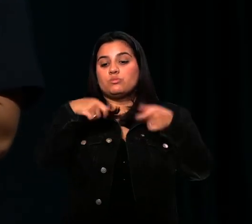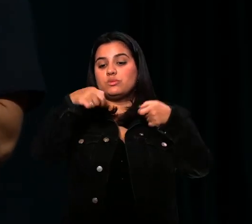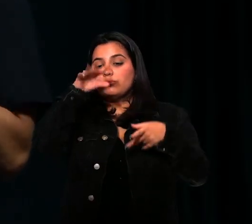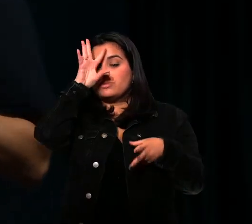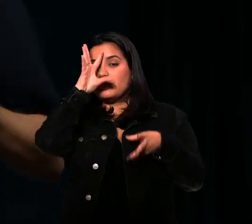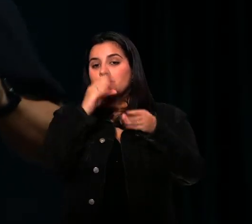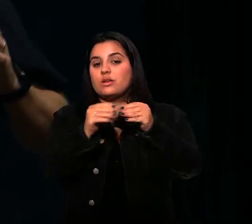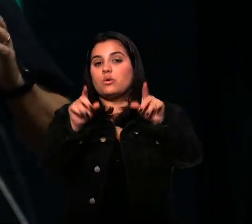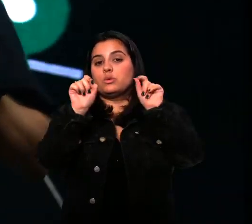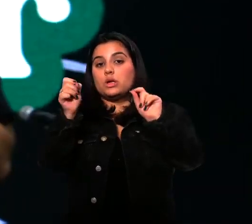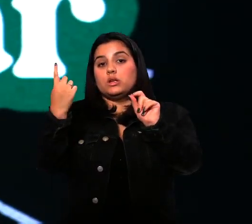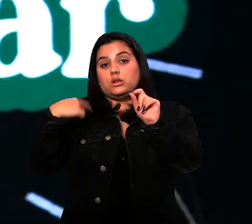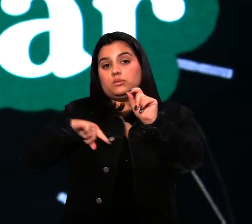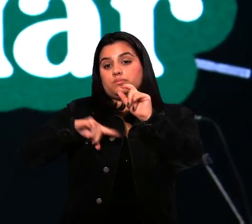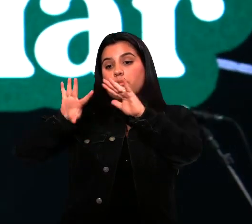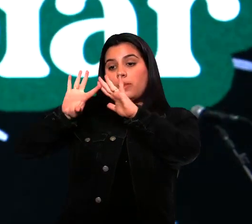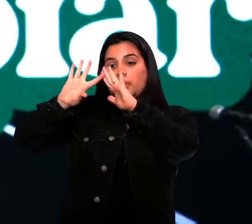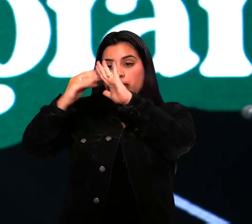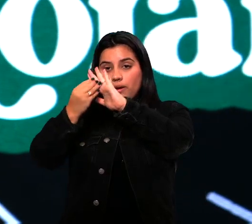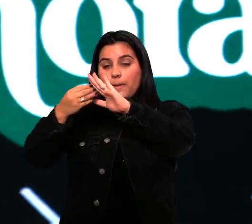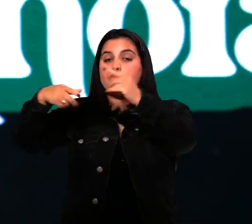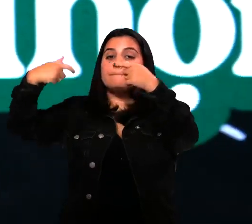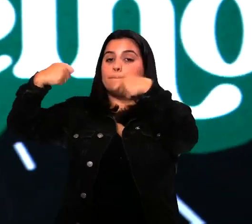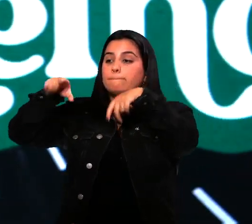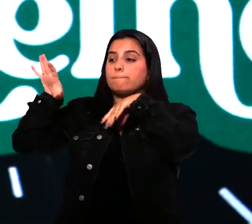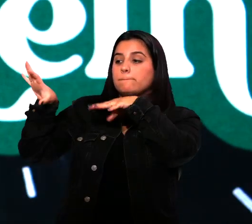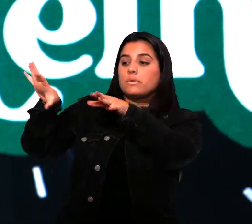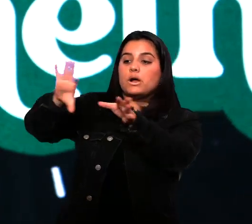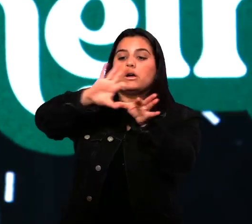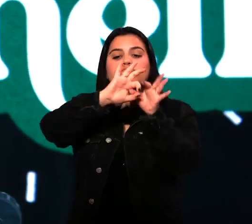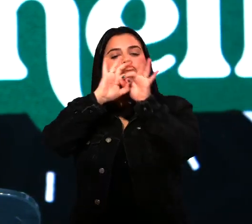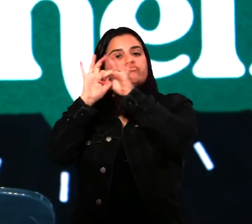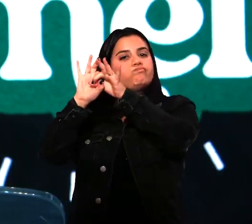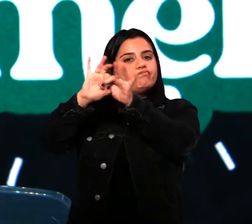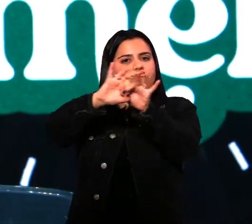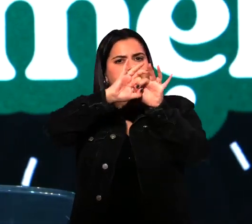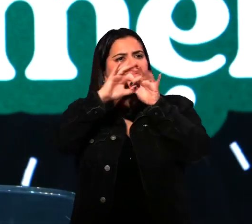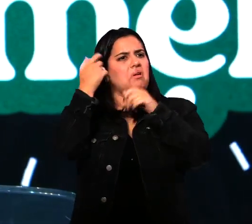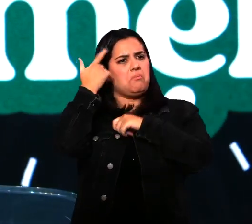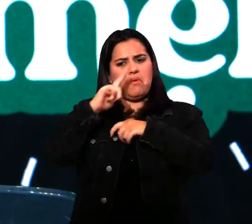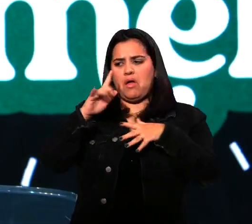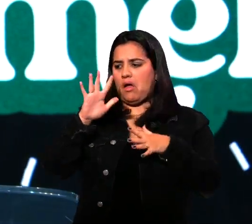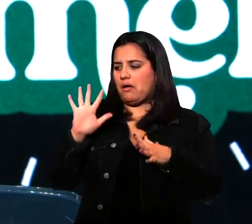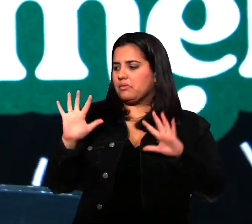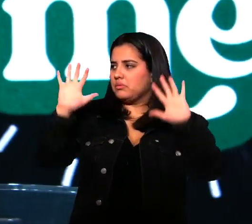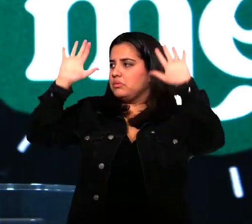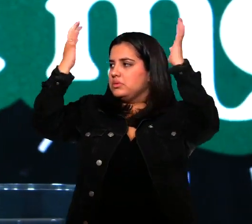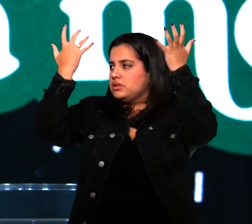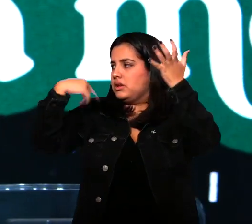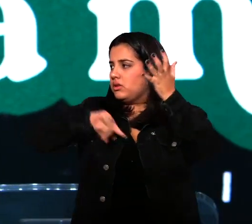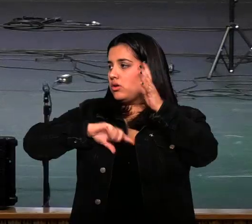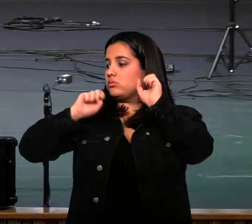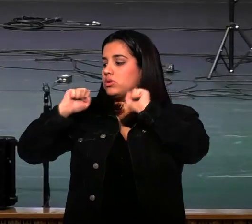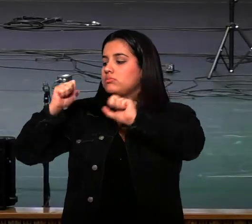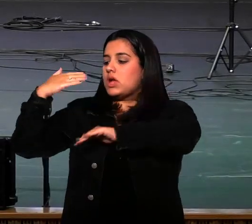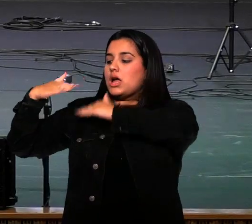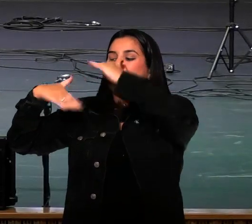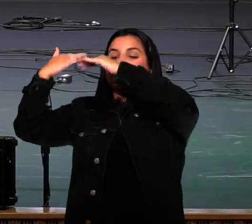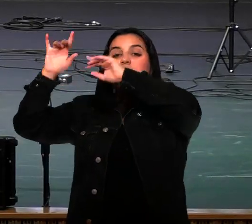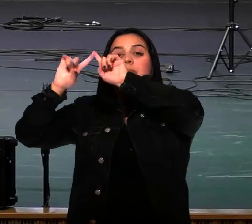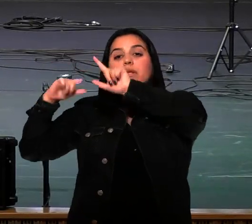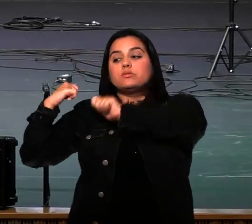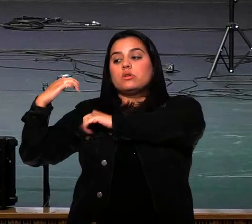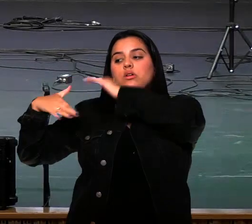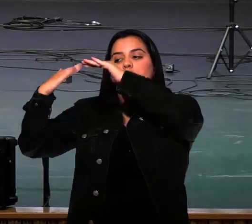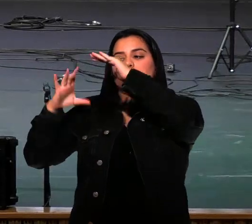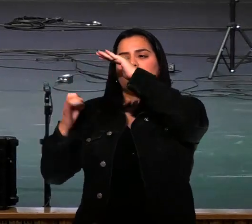igreja para que realmente toda essa força da coletividade possa acontecer, a gente possa crescer. Mas quando a gente cresce, não cresce